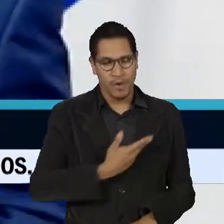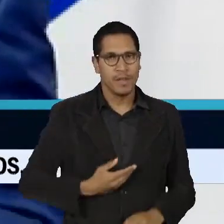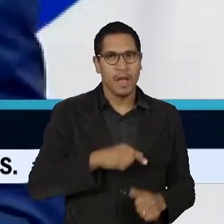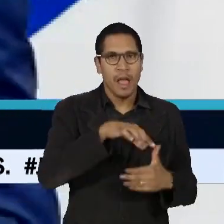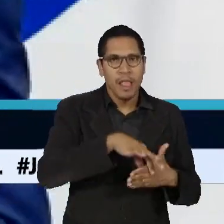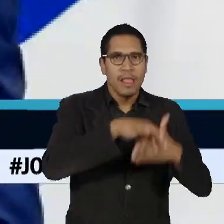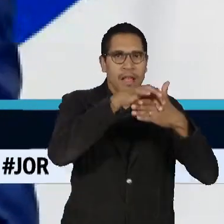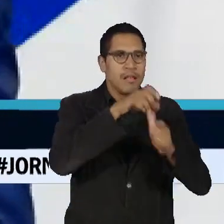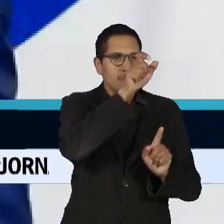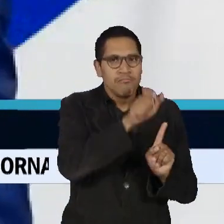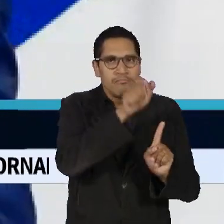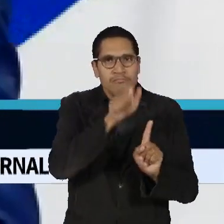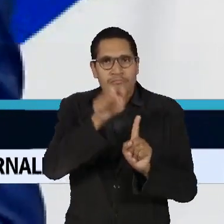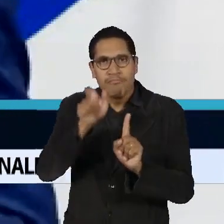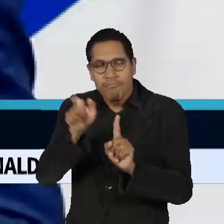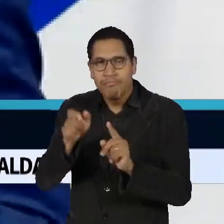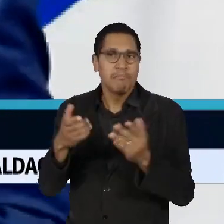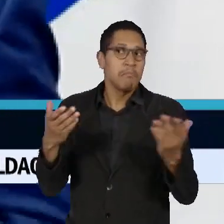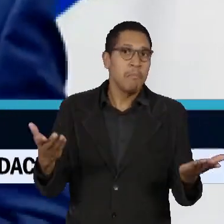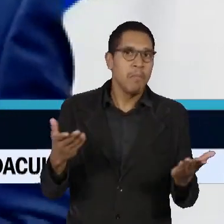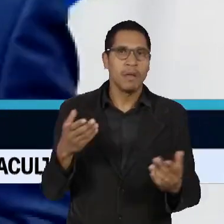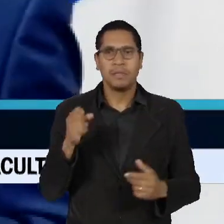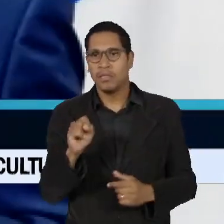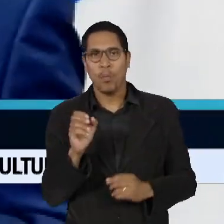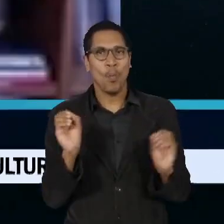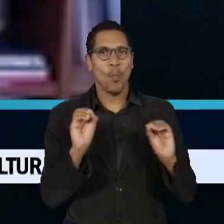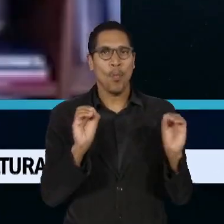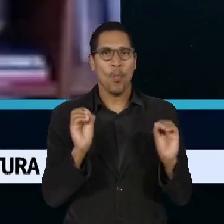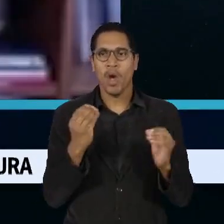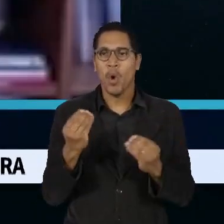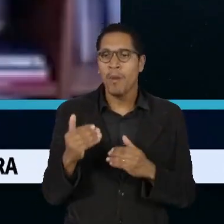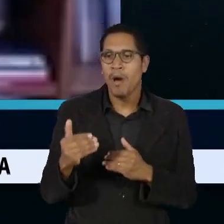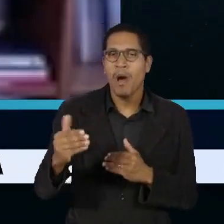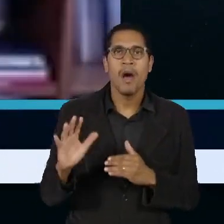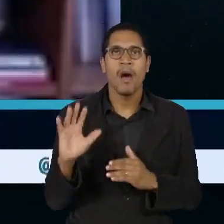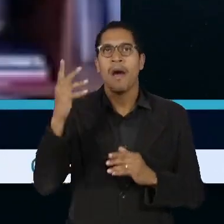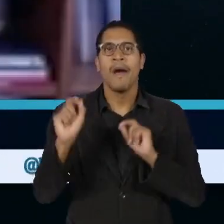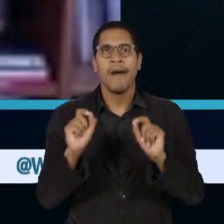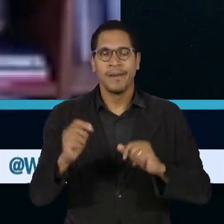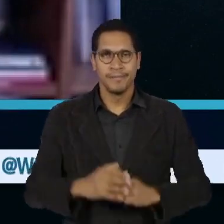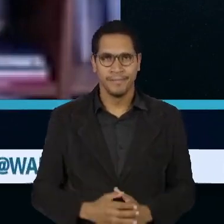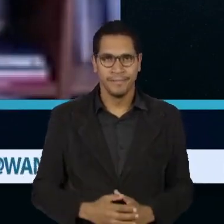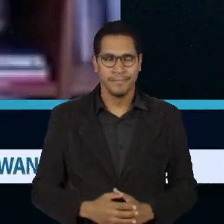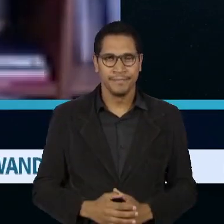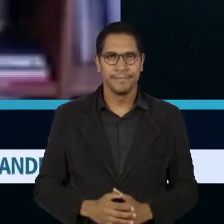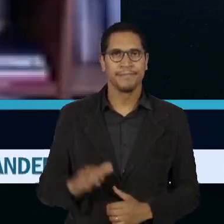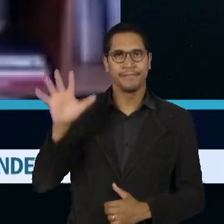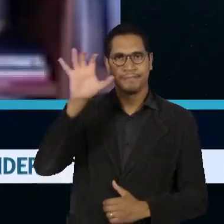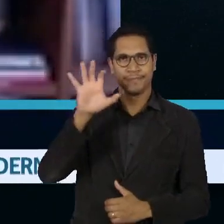a gente tem pouca chance de ver as coisas acontecer a Europa também